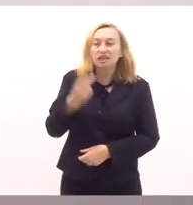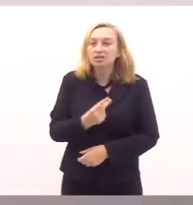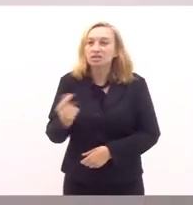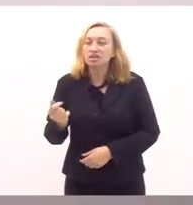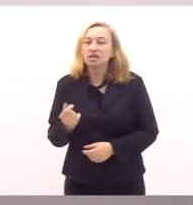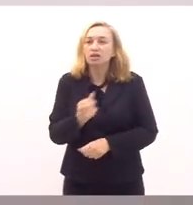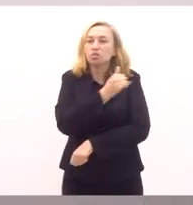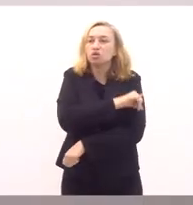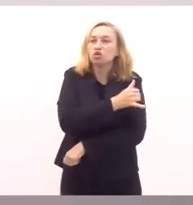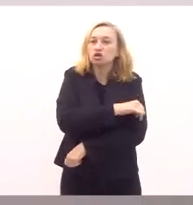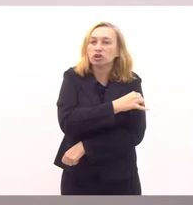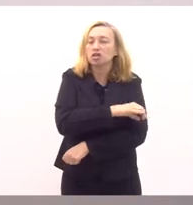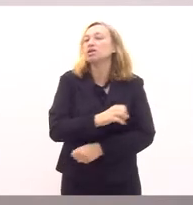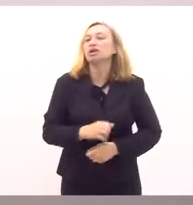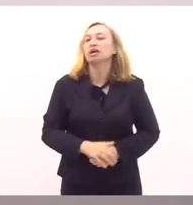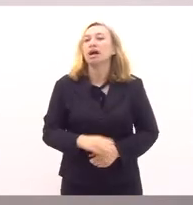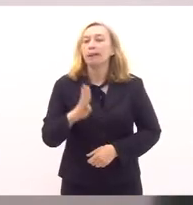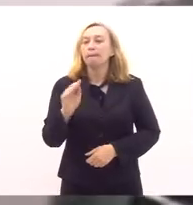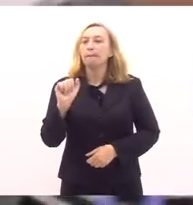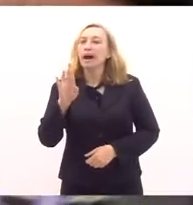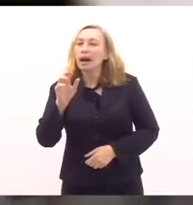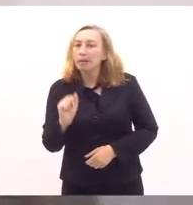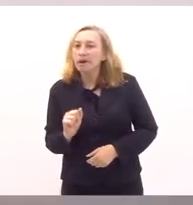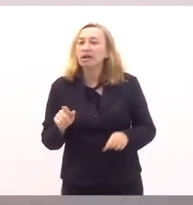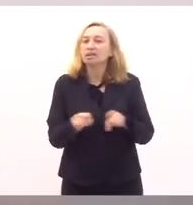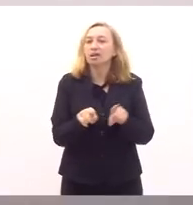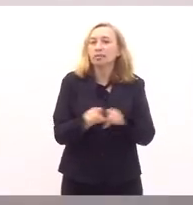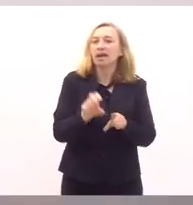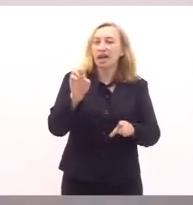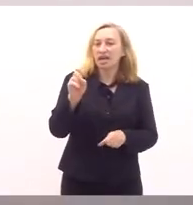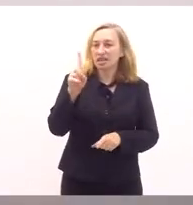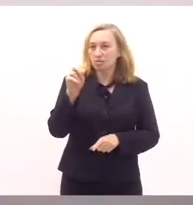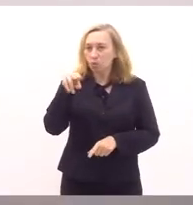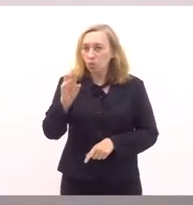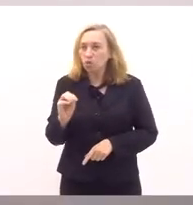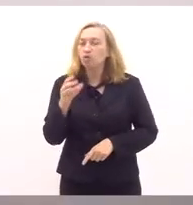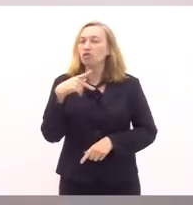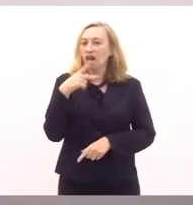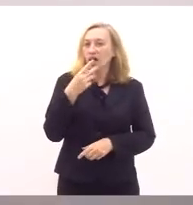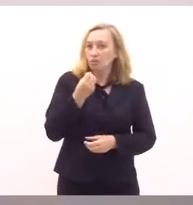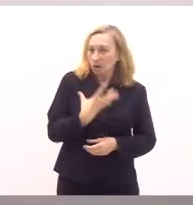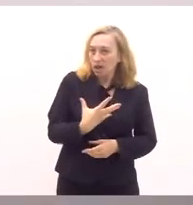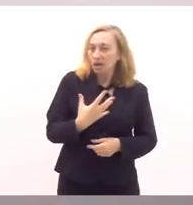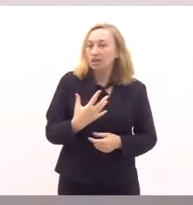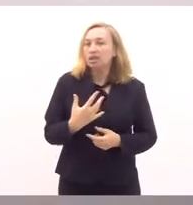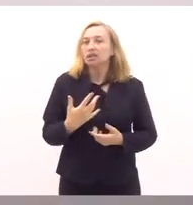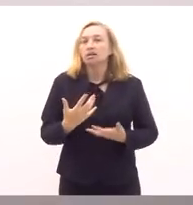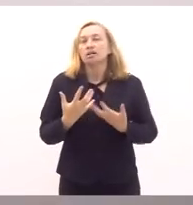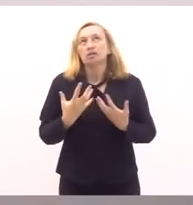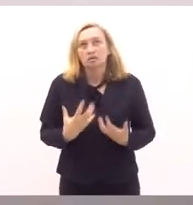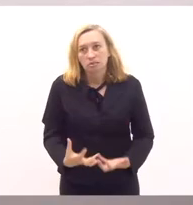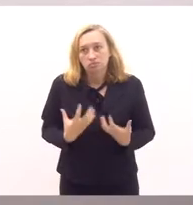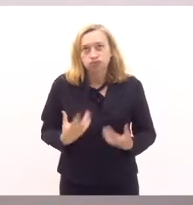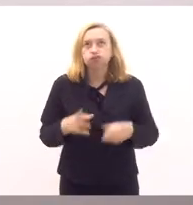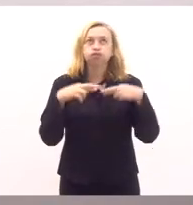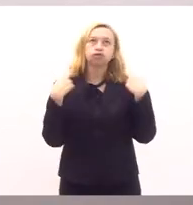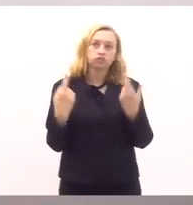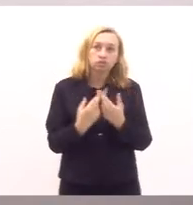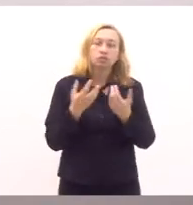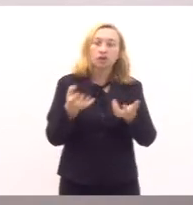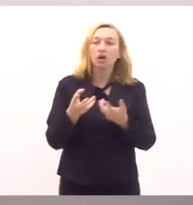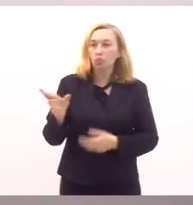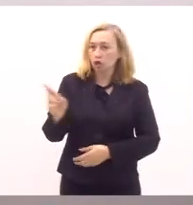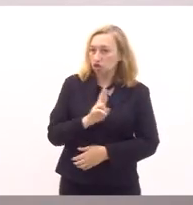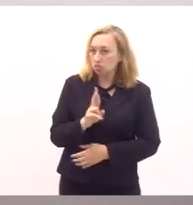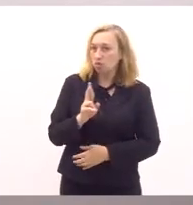Rio de Janeiro. A Bárbara e o Edmundo foram muito felizes quando disseram, né? Acho que a gente está cansado de reunião, a gente quer uma